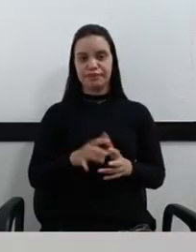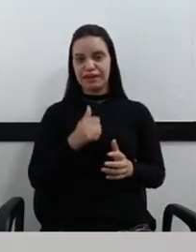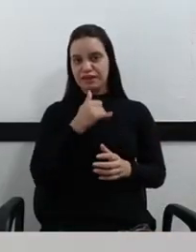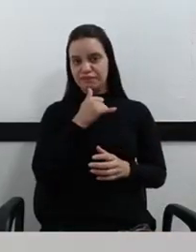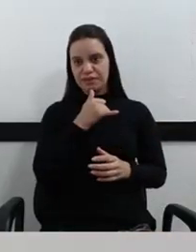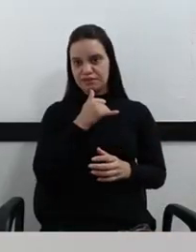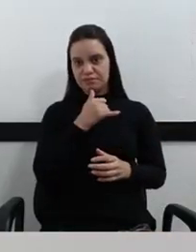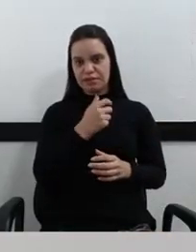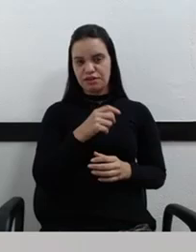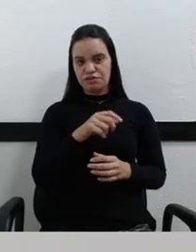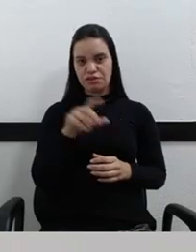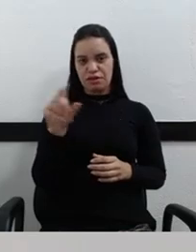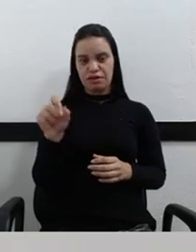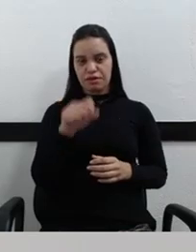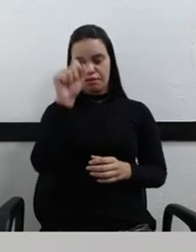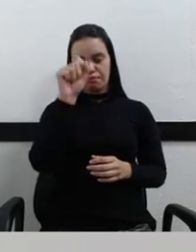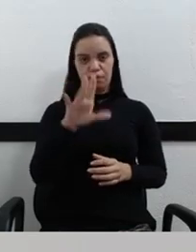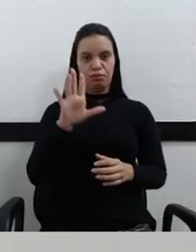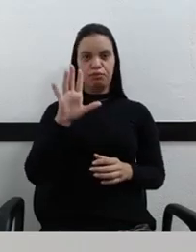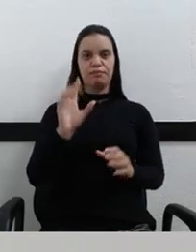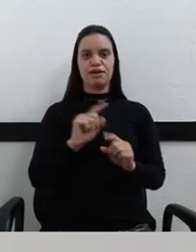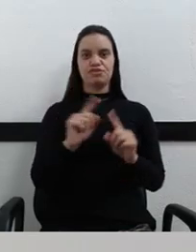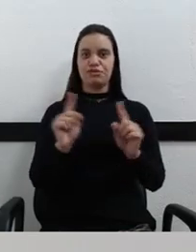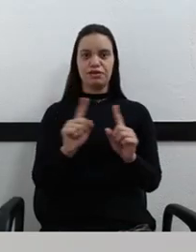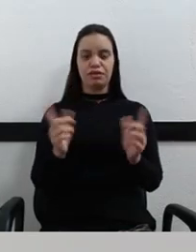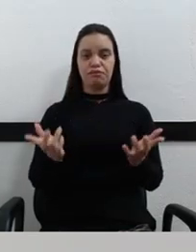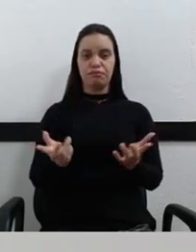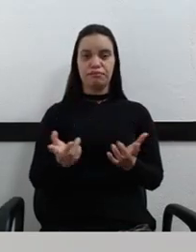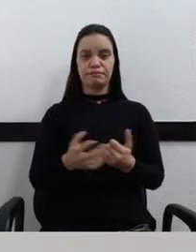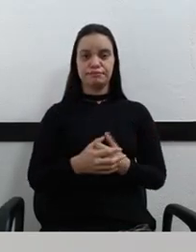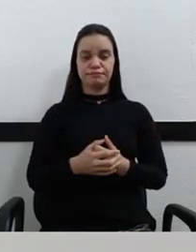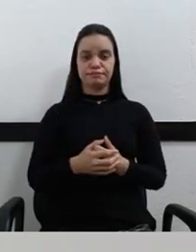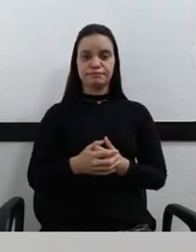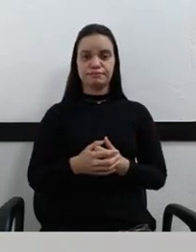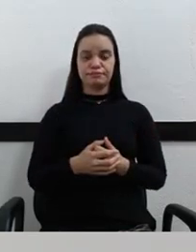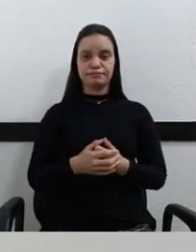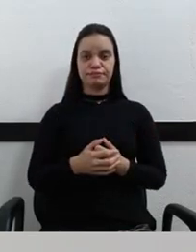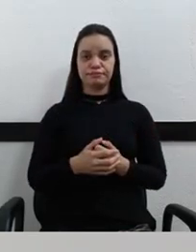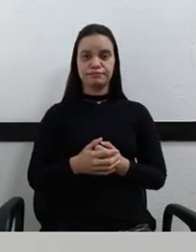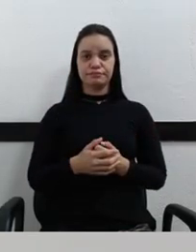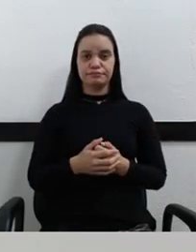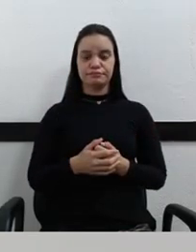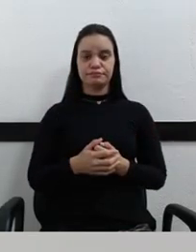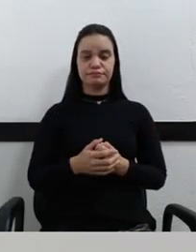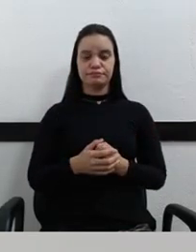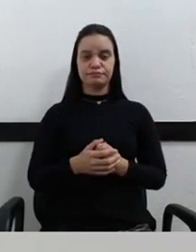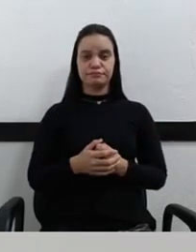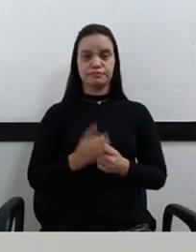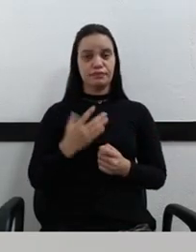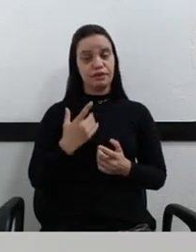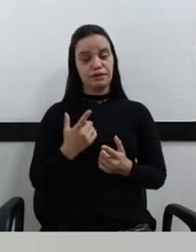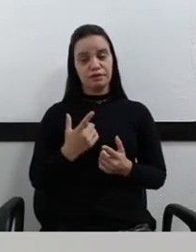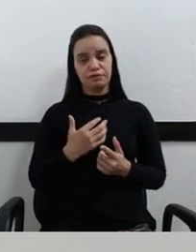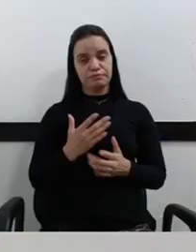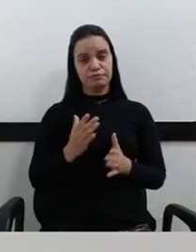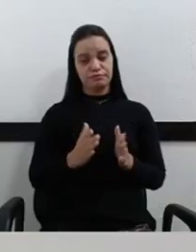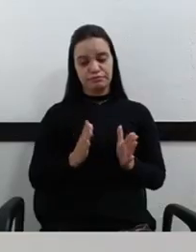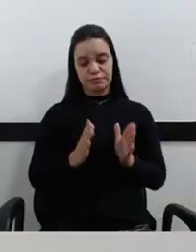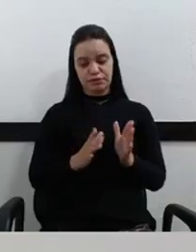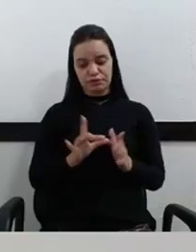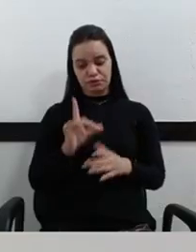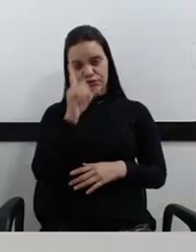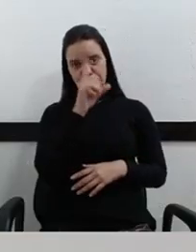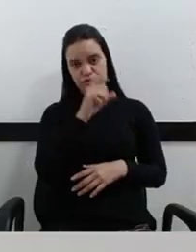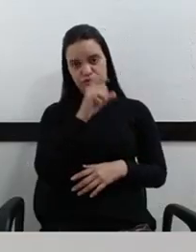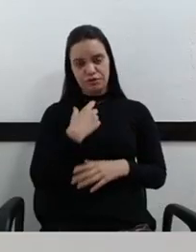condão. Isso que nós estamos fazendo aqui agora, dentro das devidas proporções, é uma varinha de condão, né? É um passo mágico, né? Eu